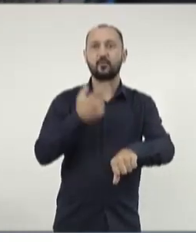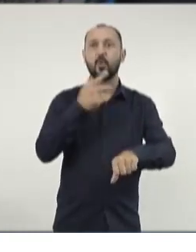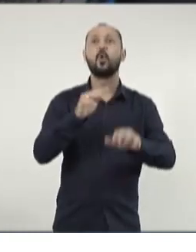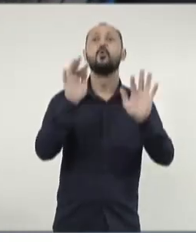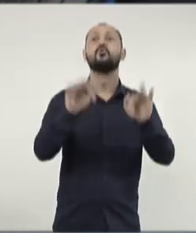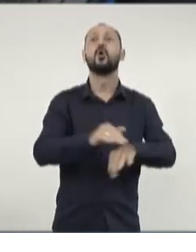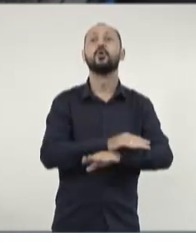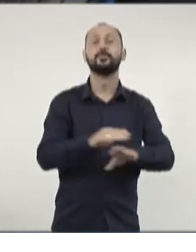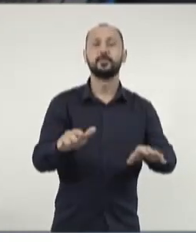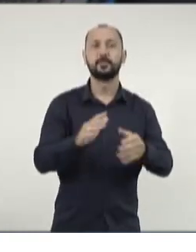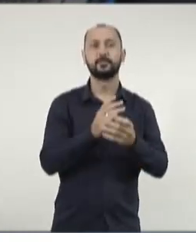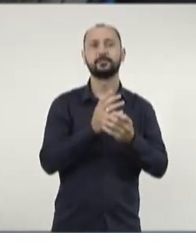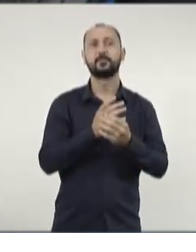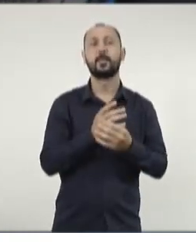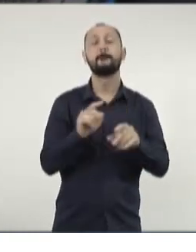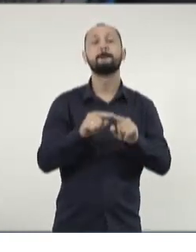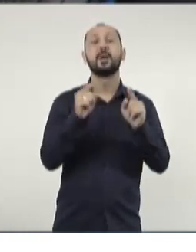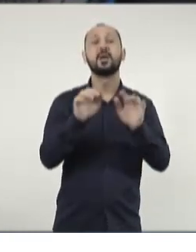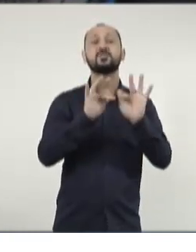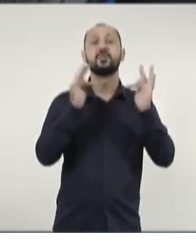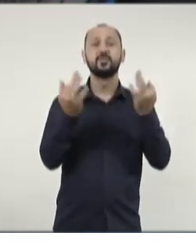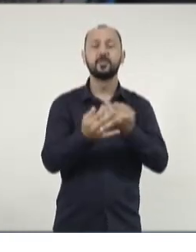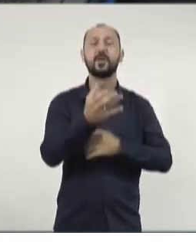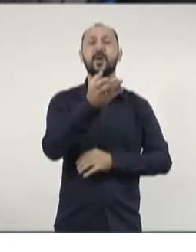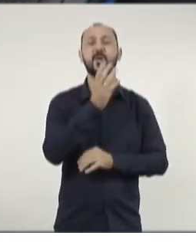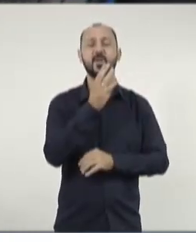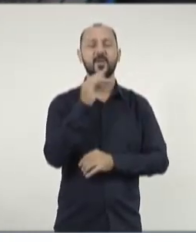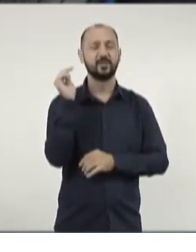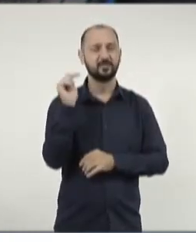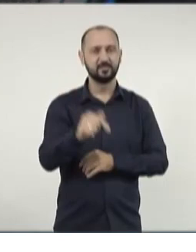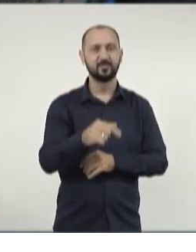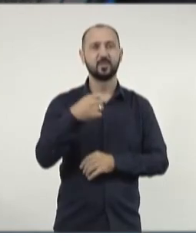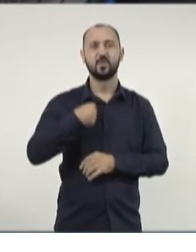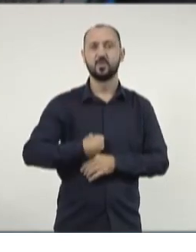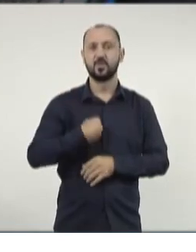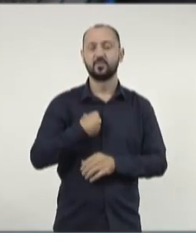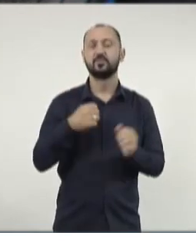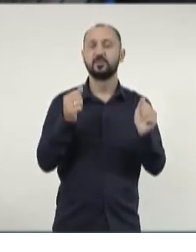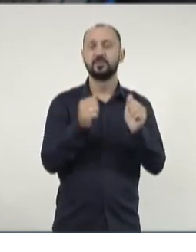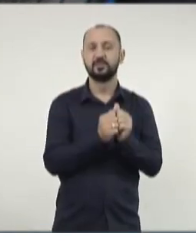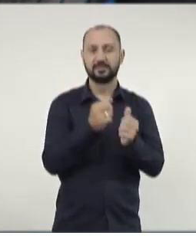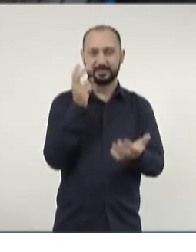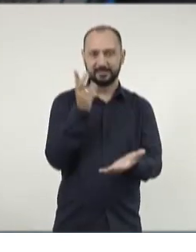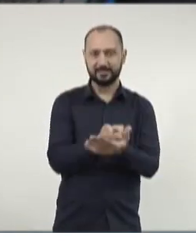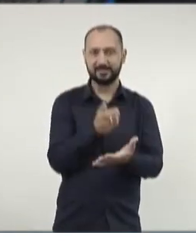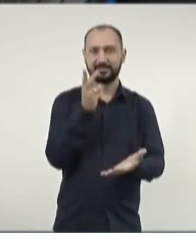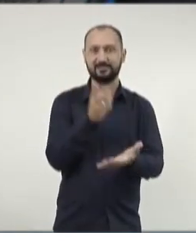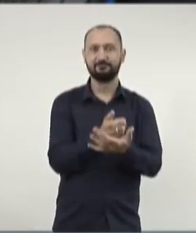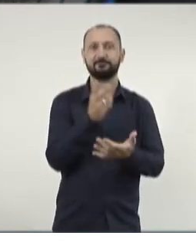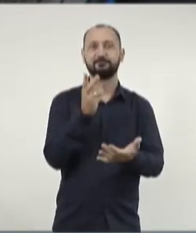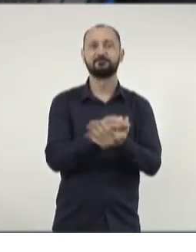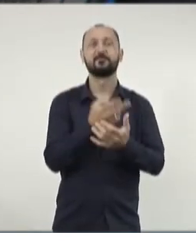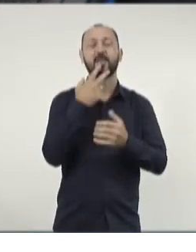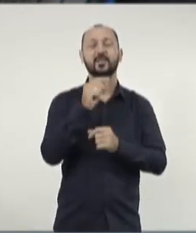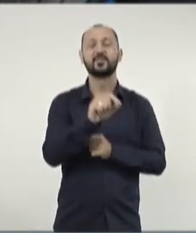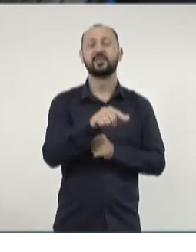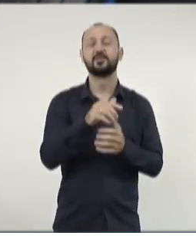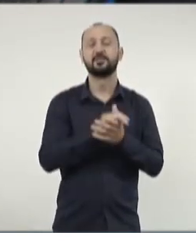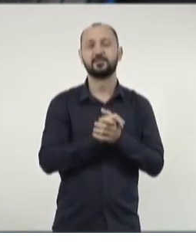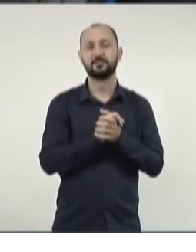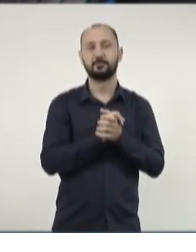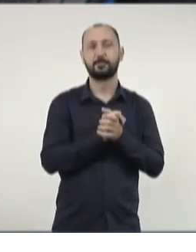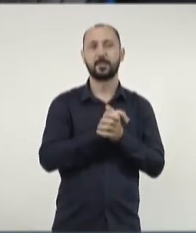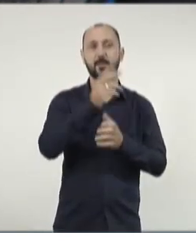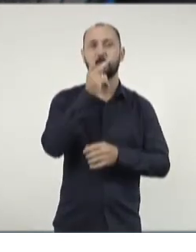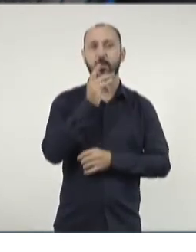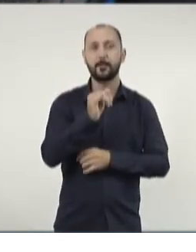que chega, mas que a família que conhece o paciente, que conviveu o tempo todo, né? E você disse, o